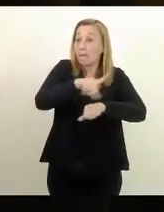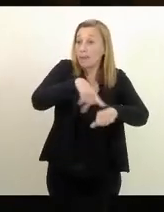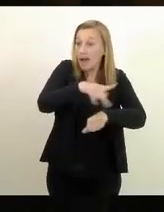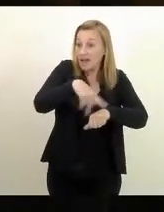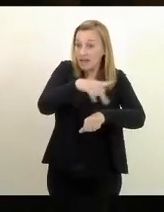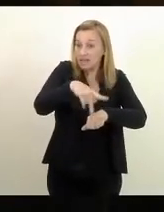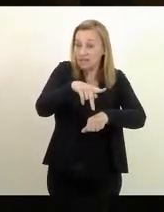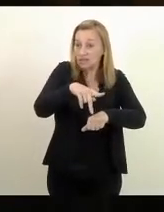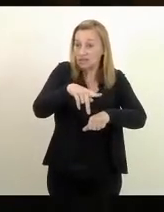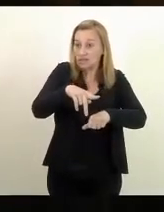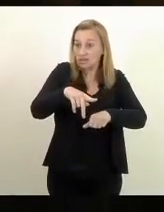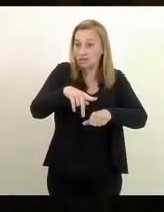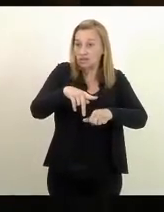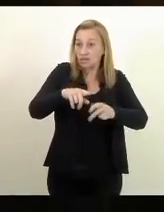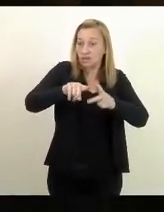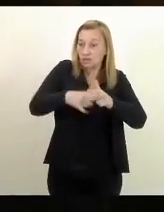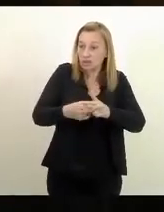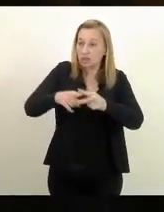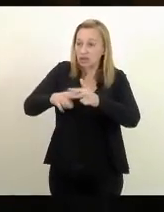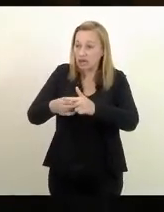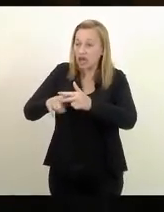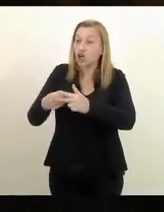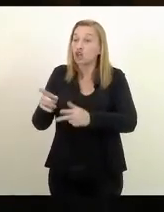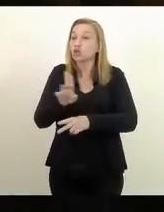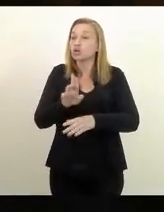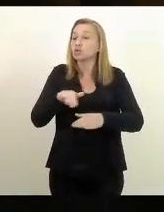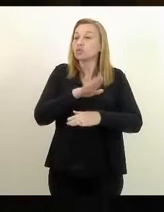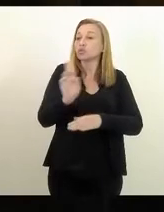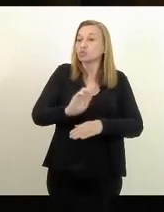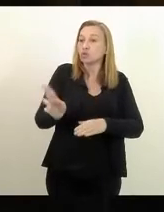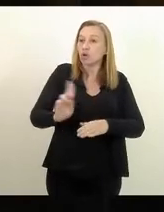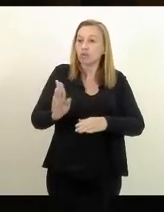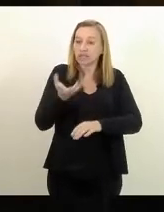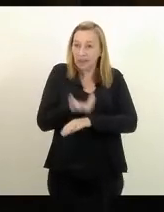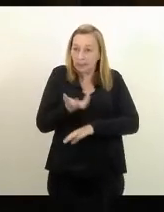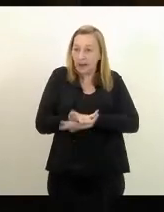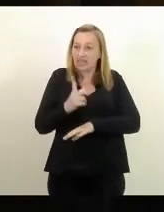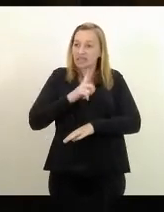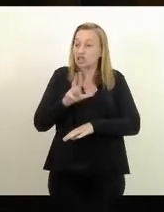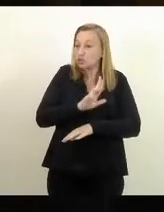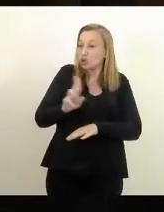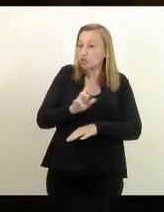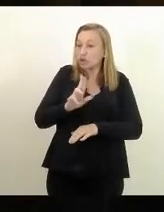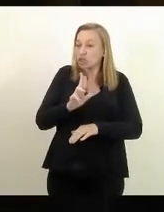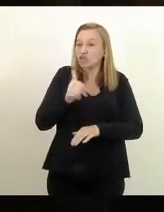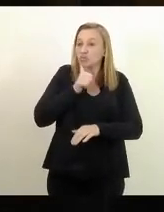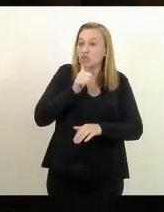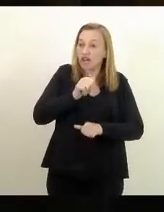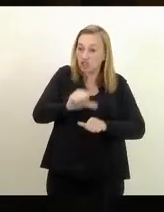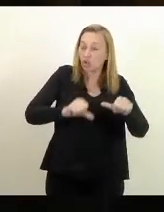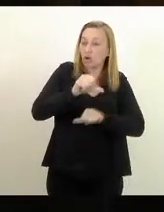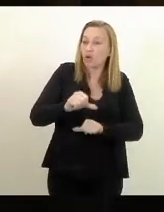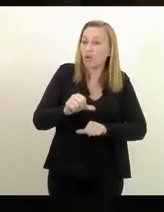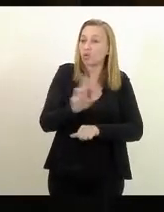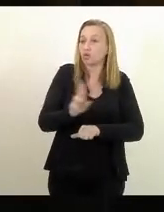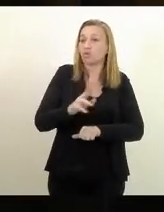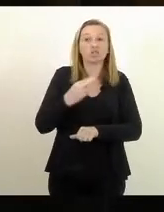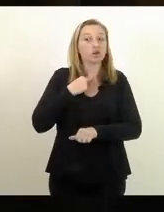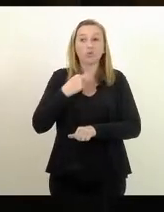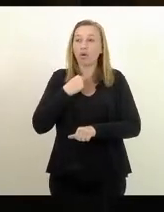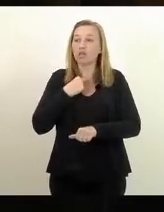alterados todos os nomes das praças que tinham nomes de mulheres para qualquer outro nome mas jamais de uma mulher